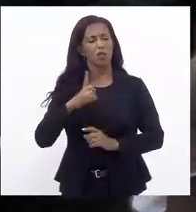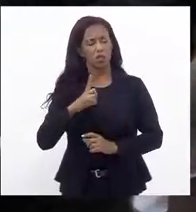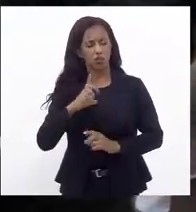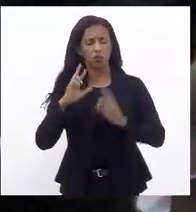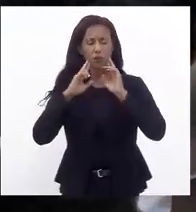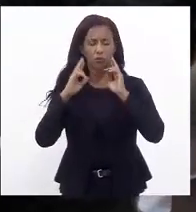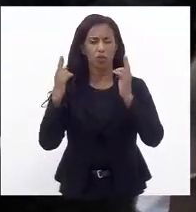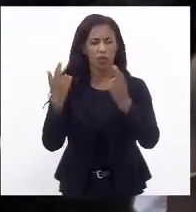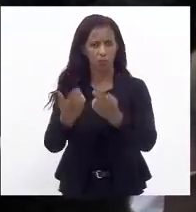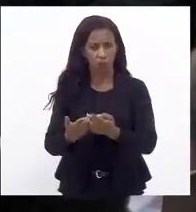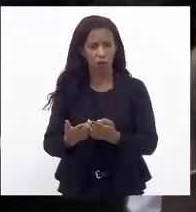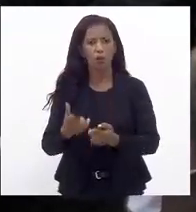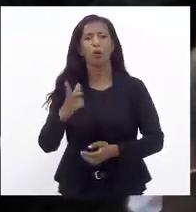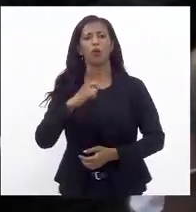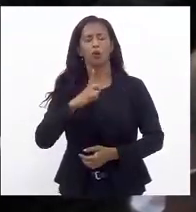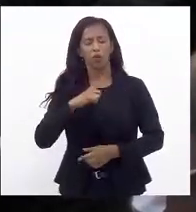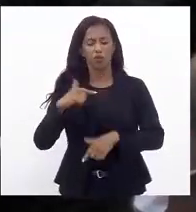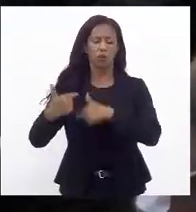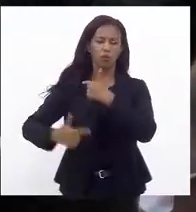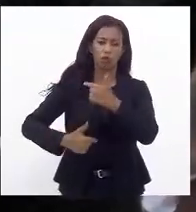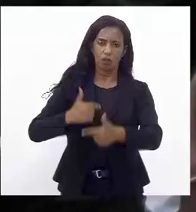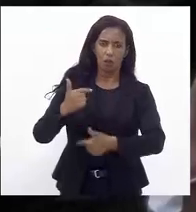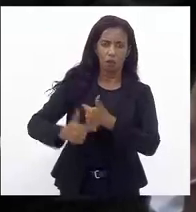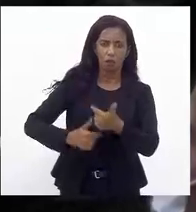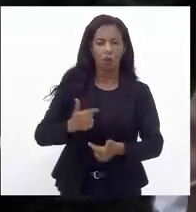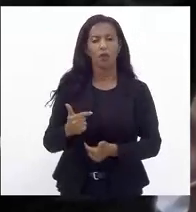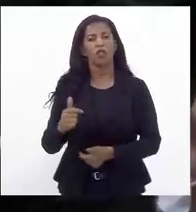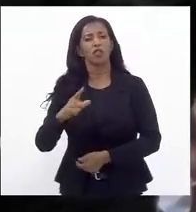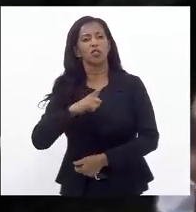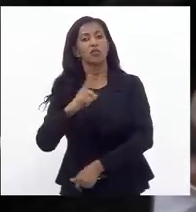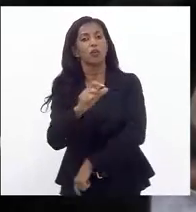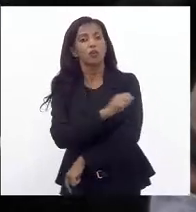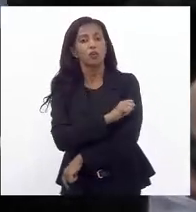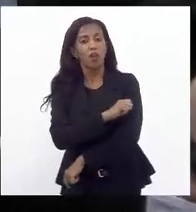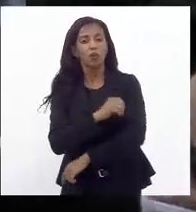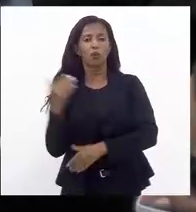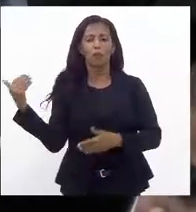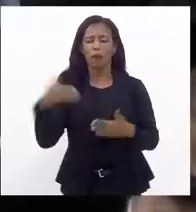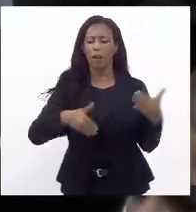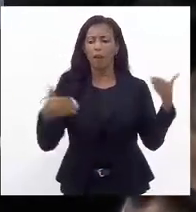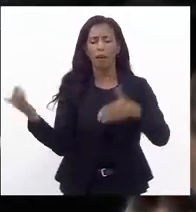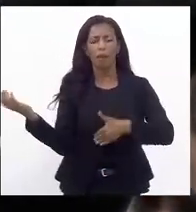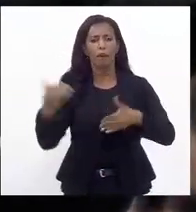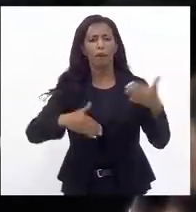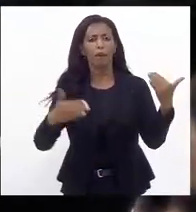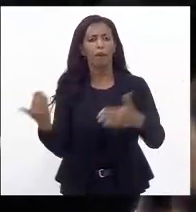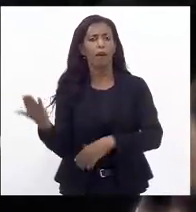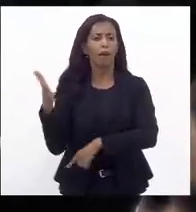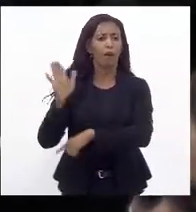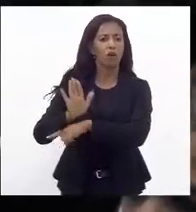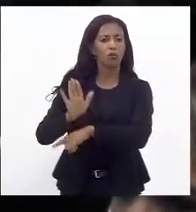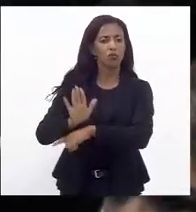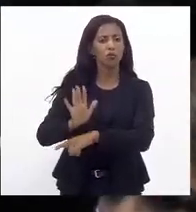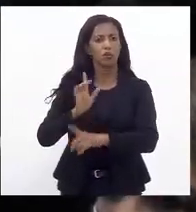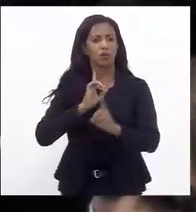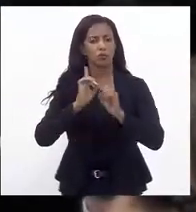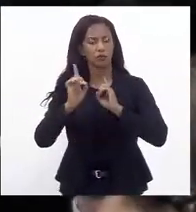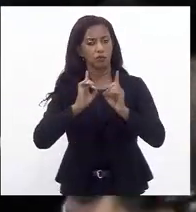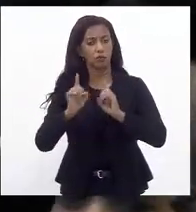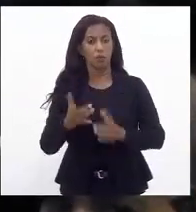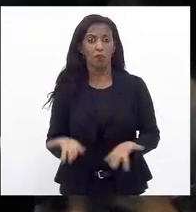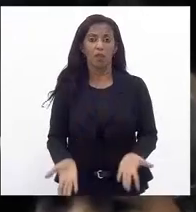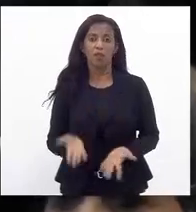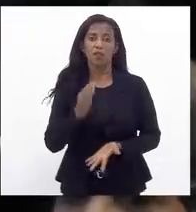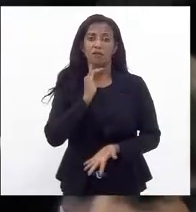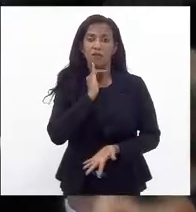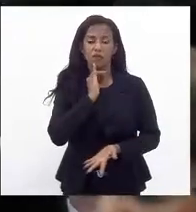audiências públicas que tivemos servidores que tivemos estudantes presentes nessa casa e contribuindo para o debate